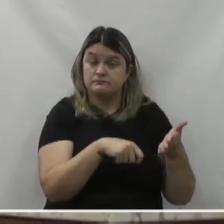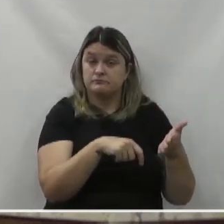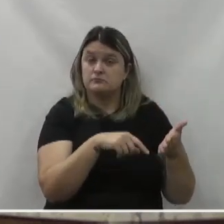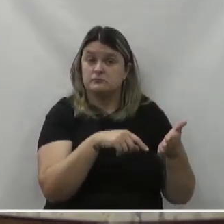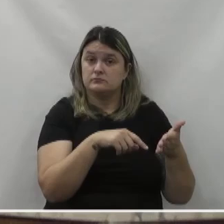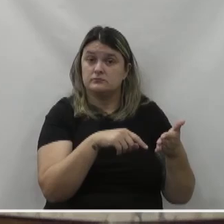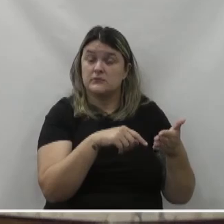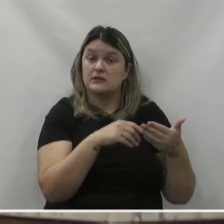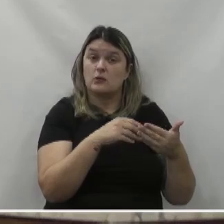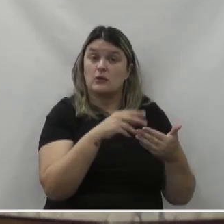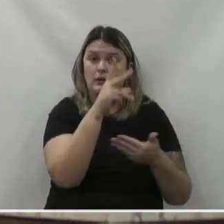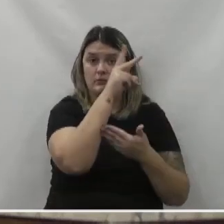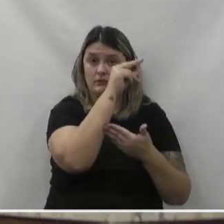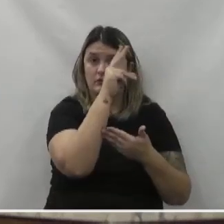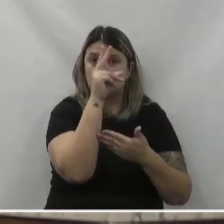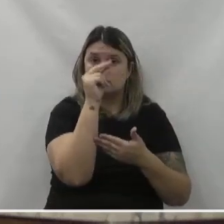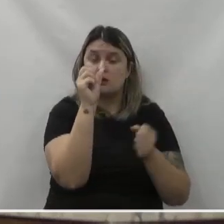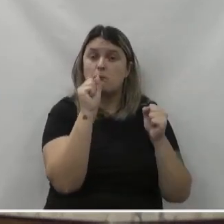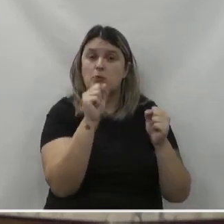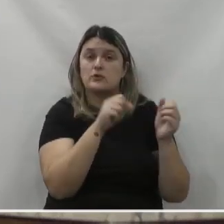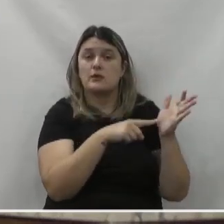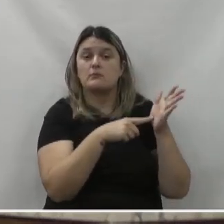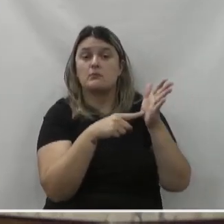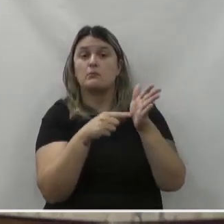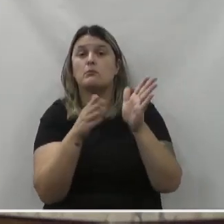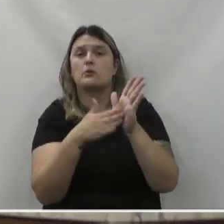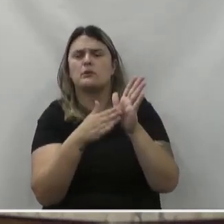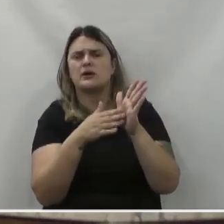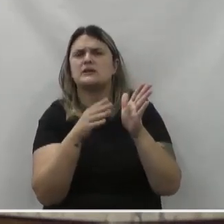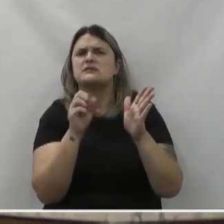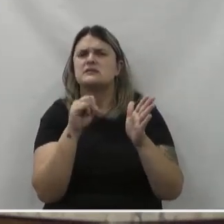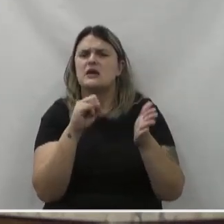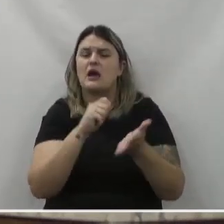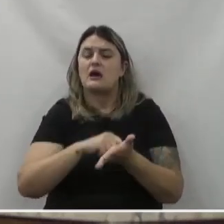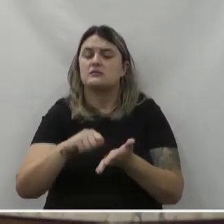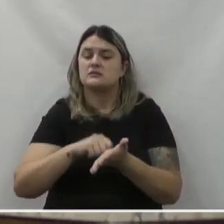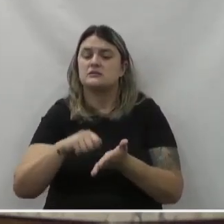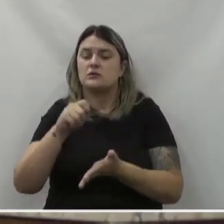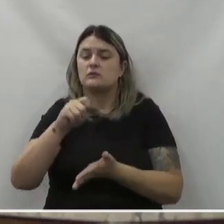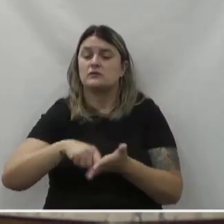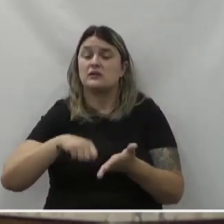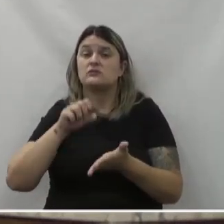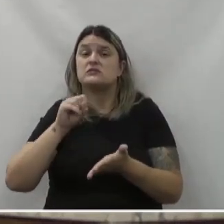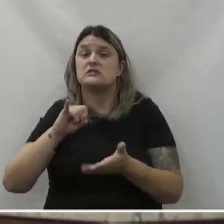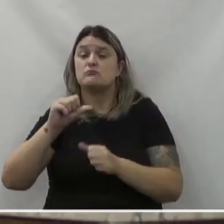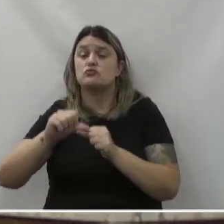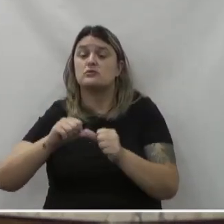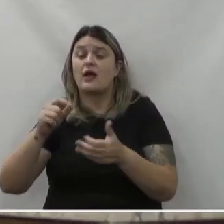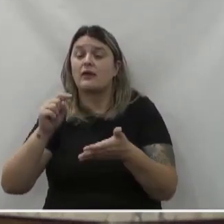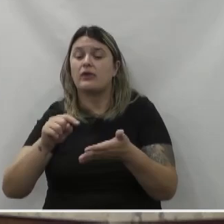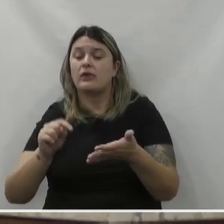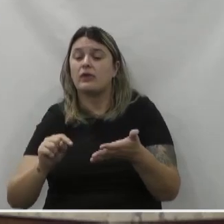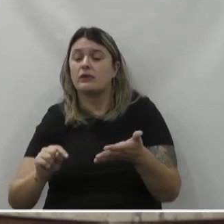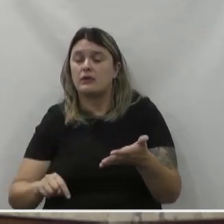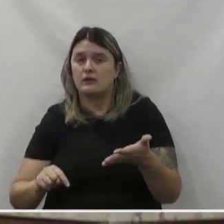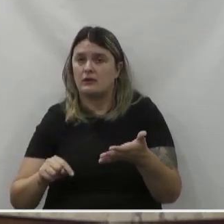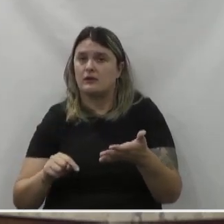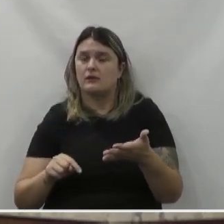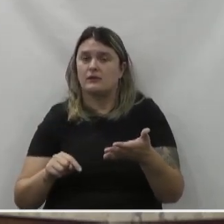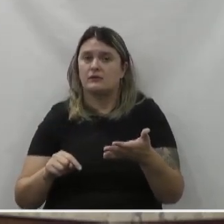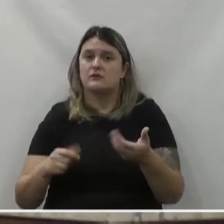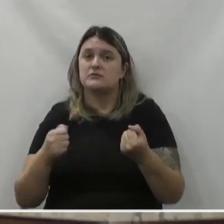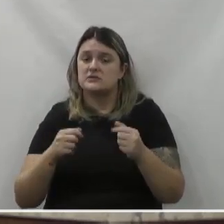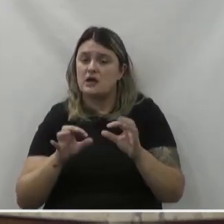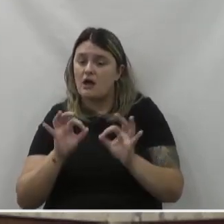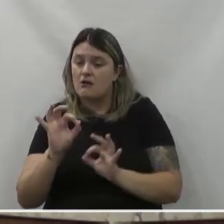para a prefeitura chegar e apresentar, assinamos o contrato, se alterar isso, só para